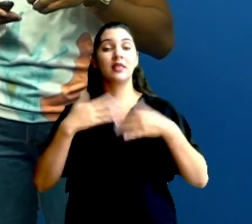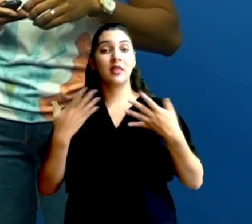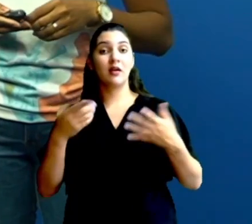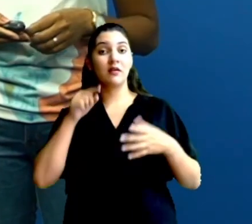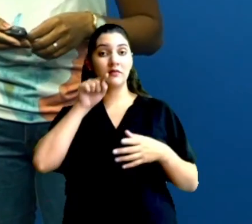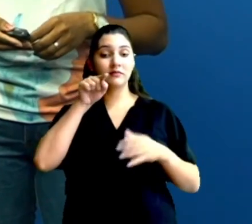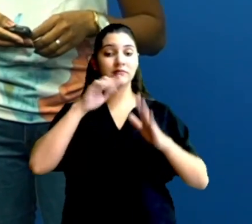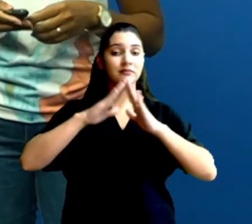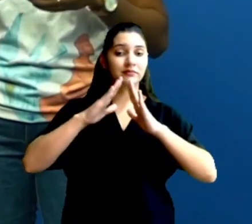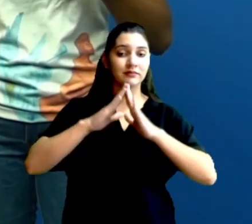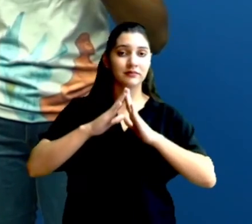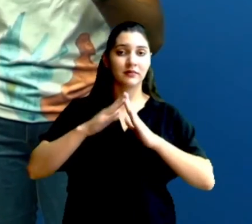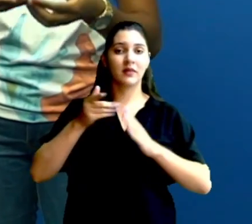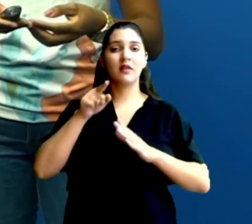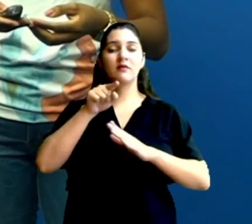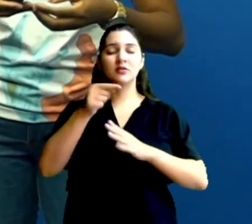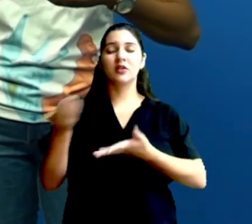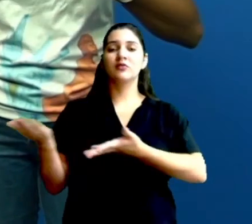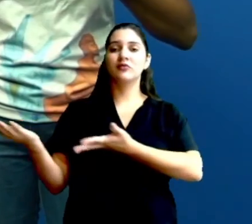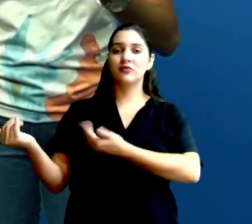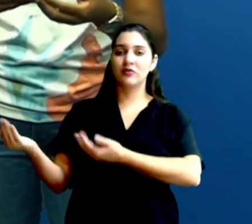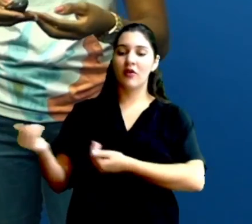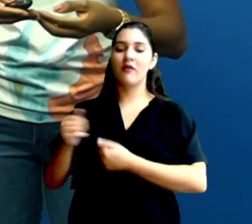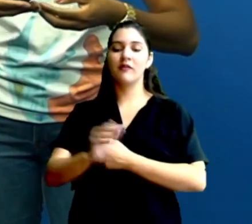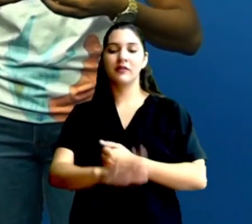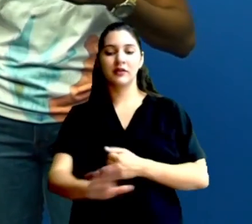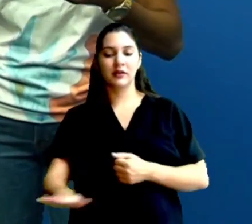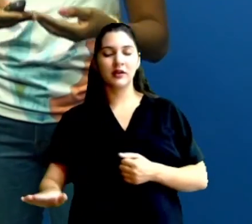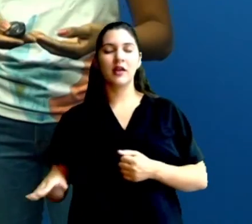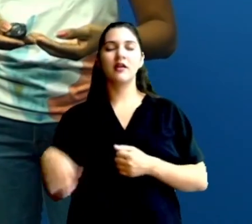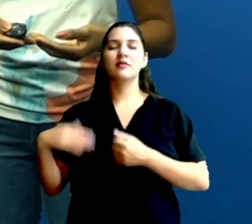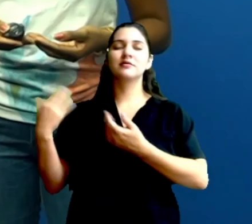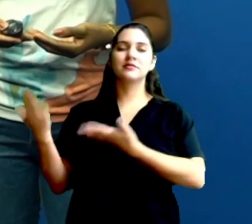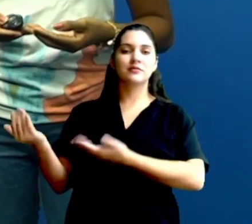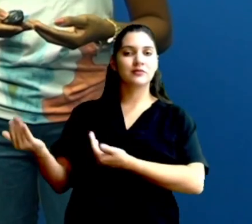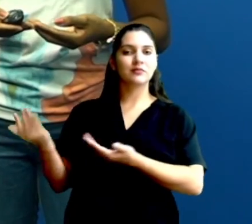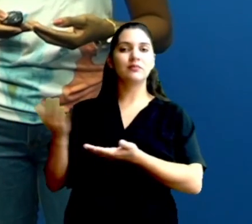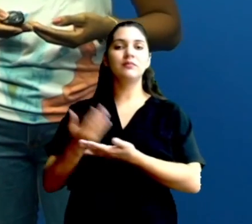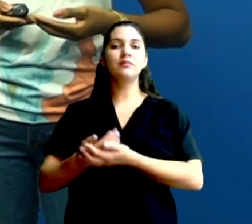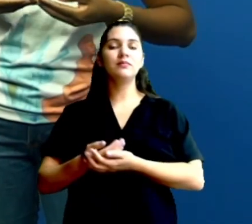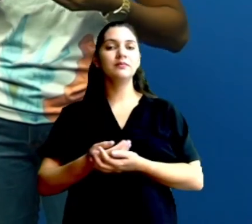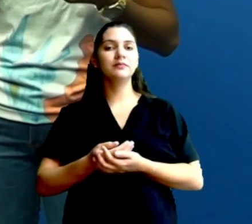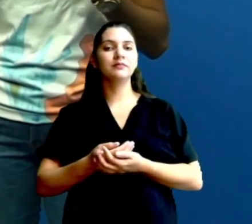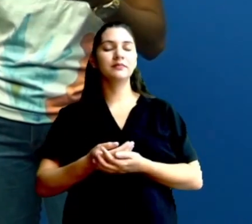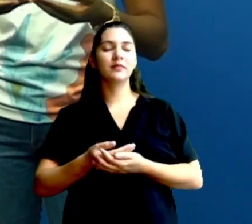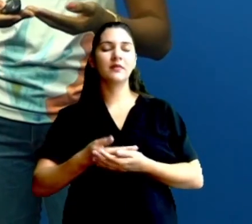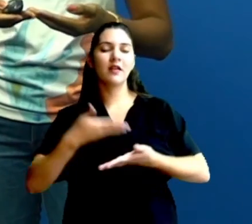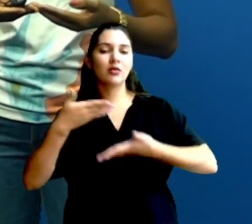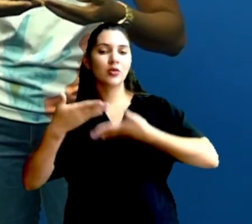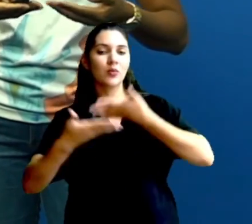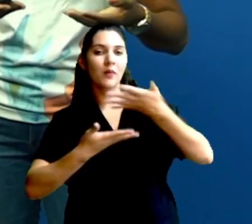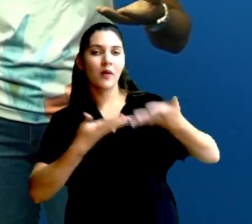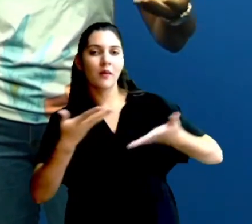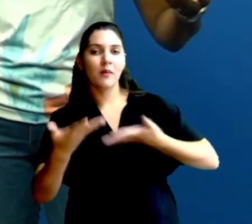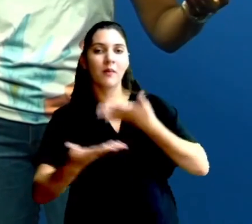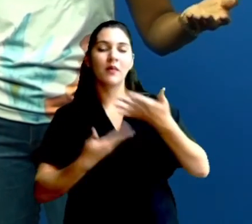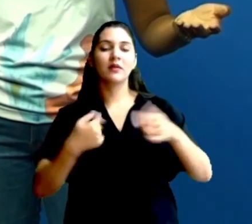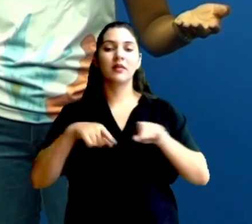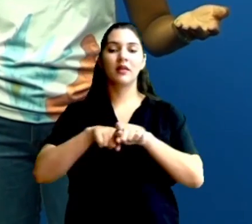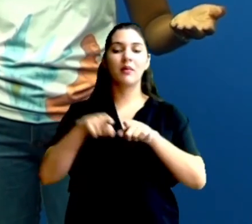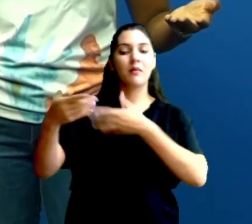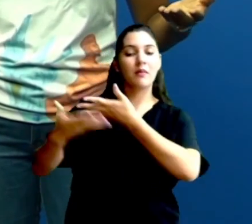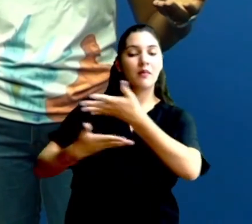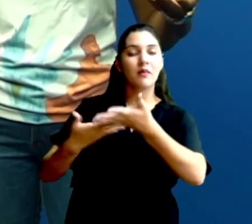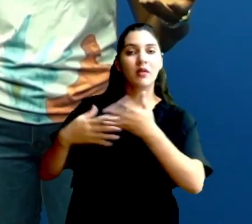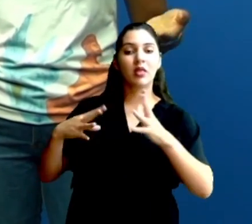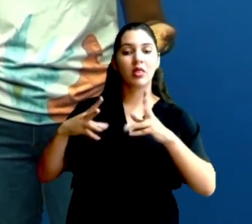você aí de casa, é você jovem, é você criança, é você adolescente, que vai nos proporcionar e vai proporcionar a